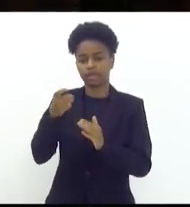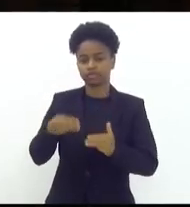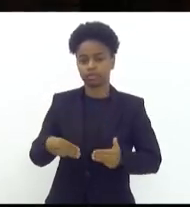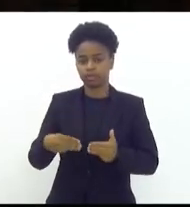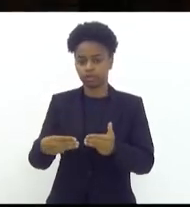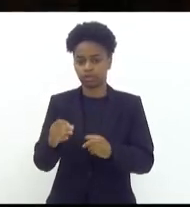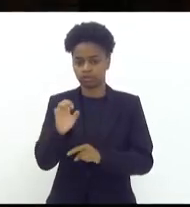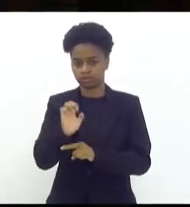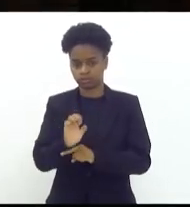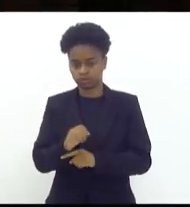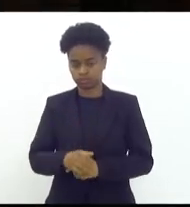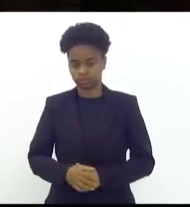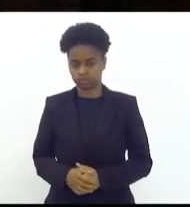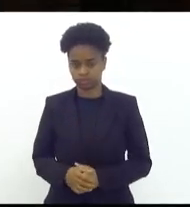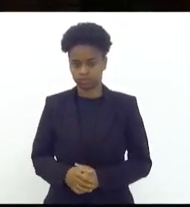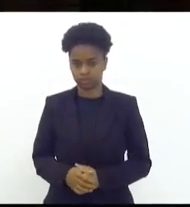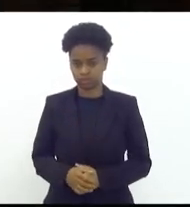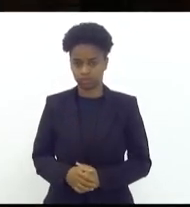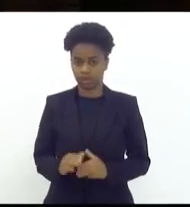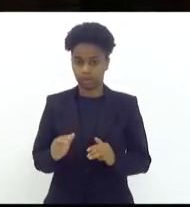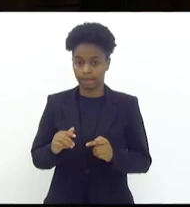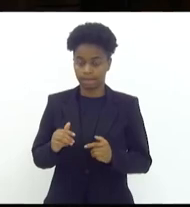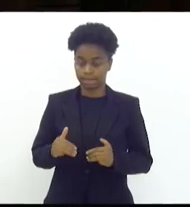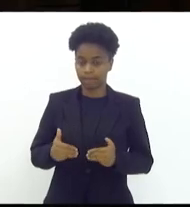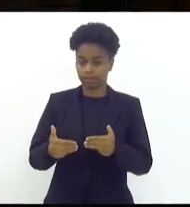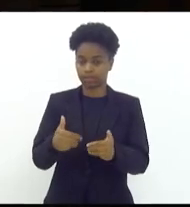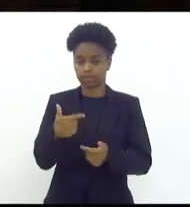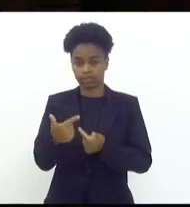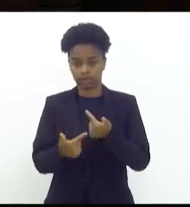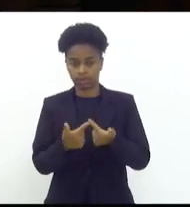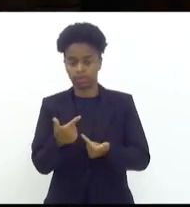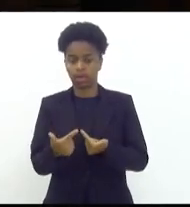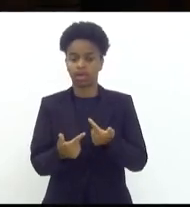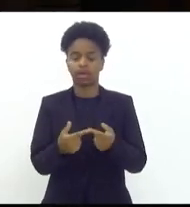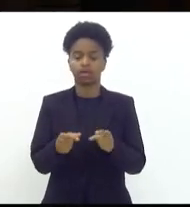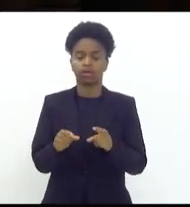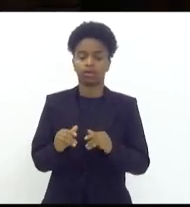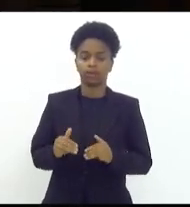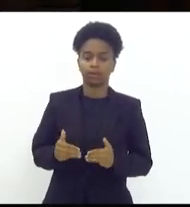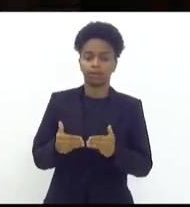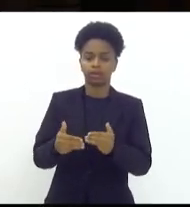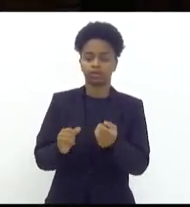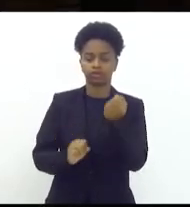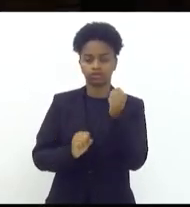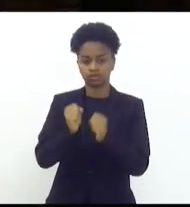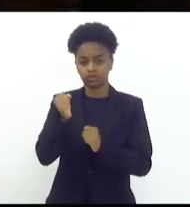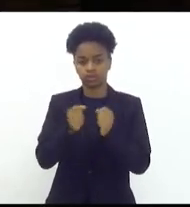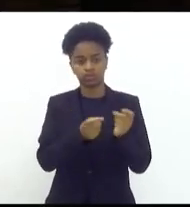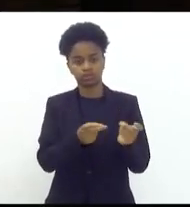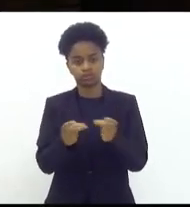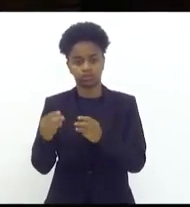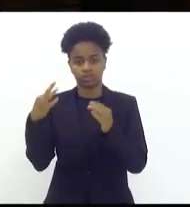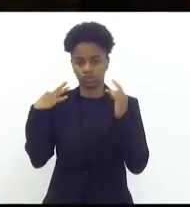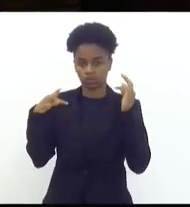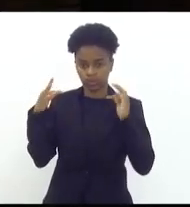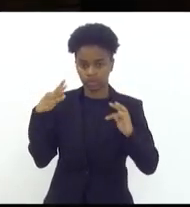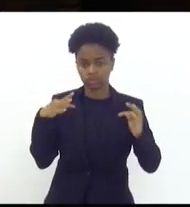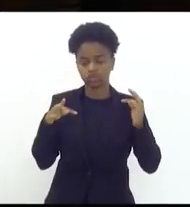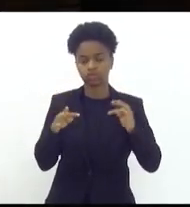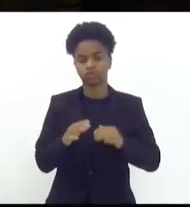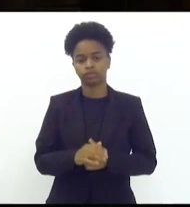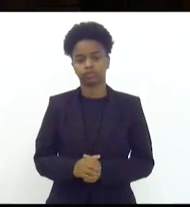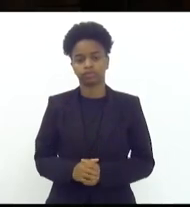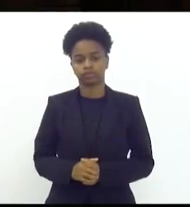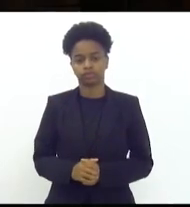estado Ministro do Trabalho e Emprego ministro da indústria Comércio e turismo